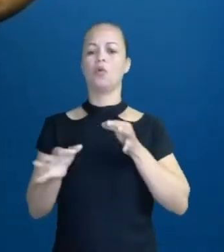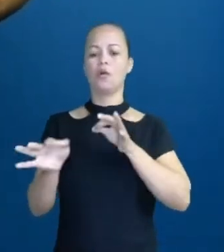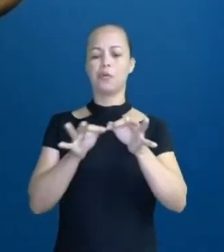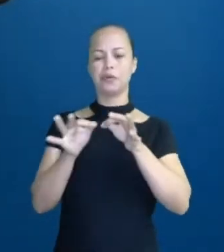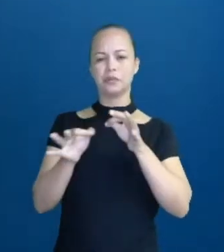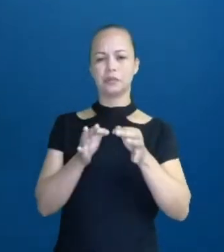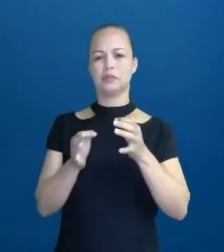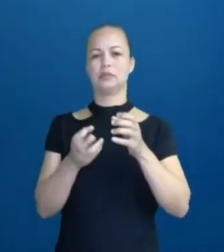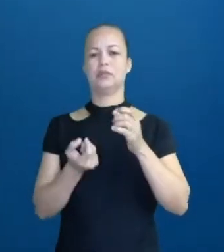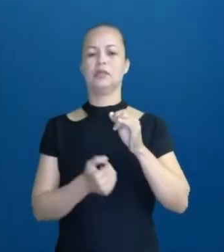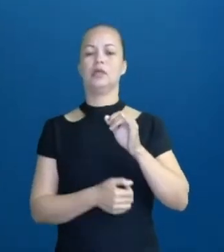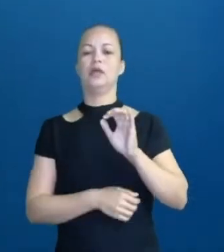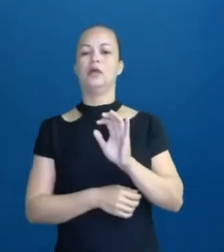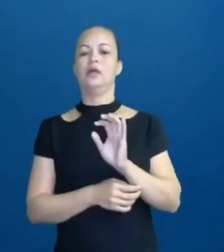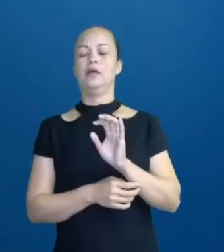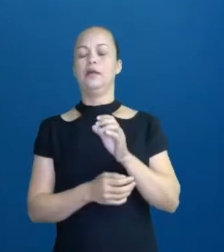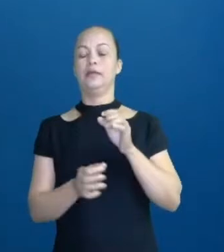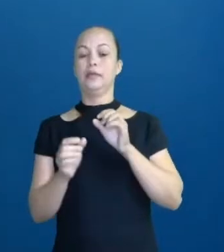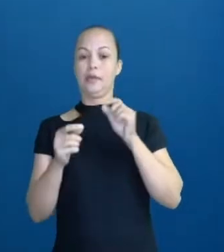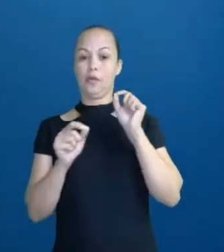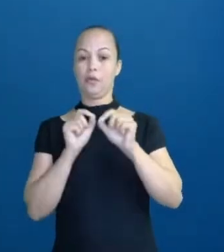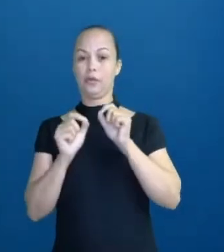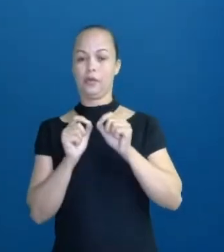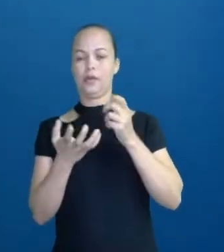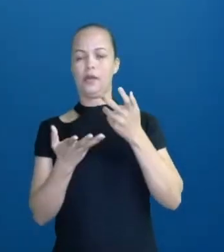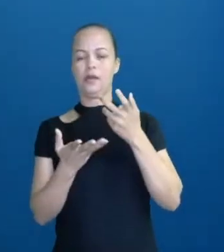mais adiante, como a OMS, tá certo?